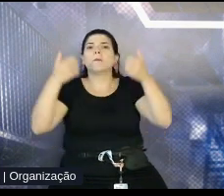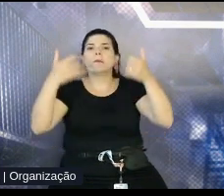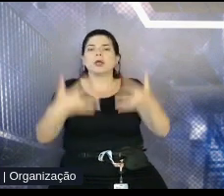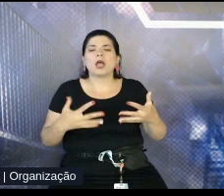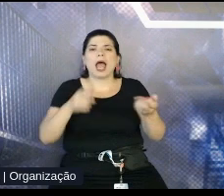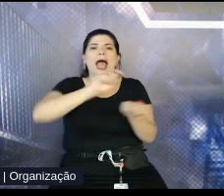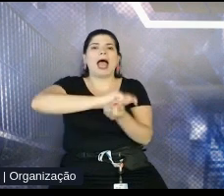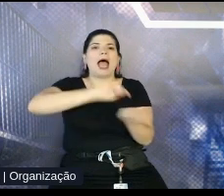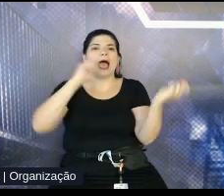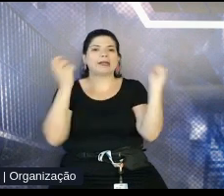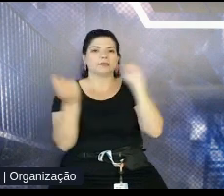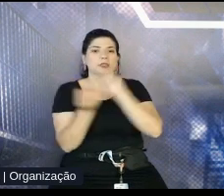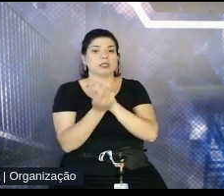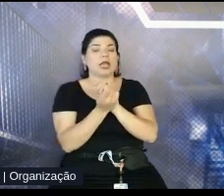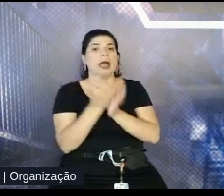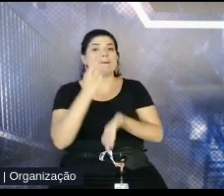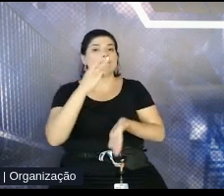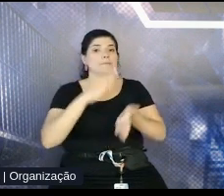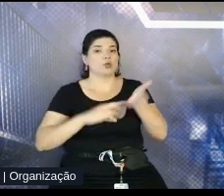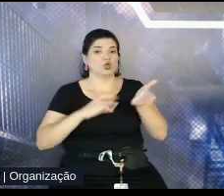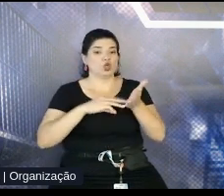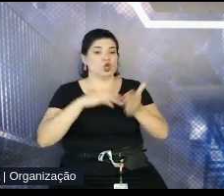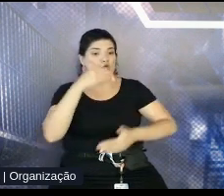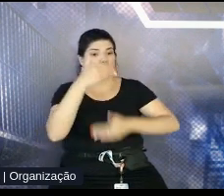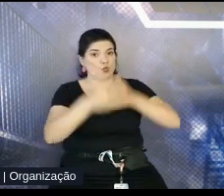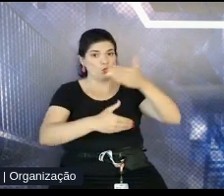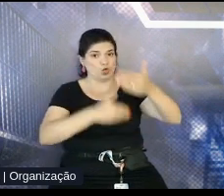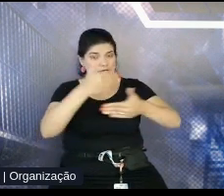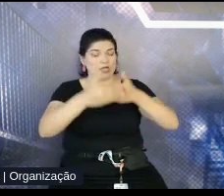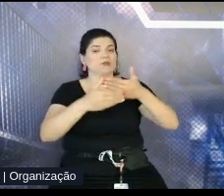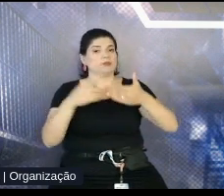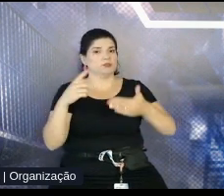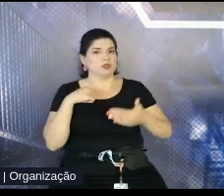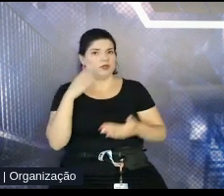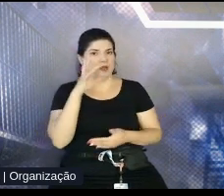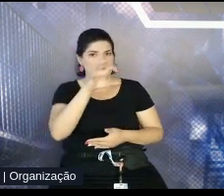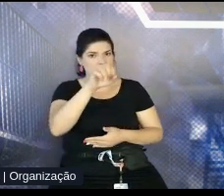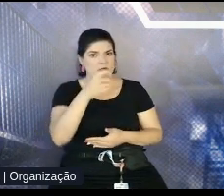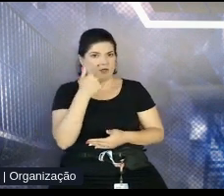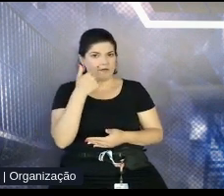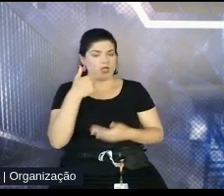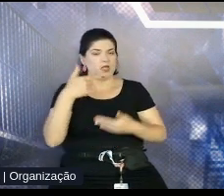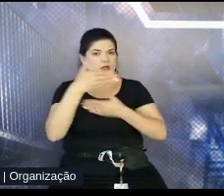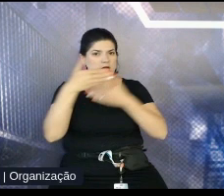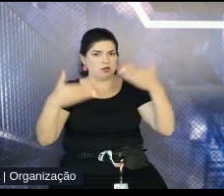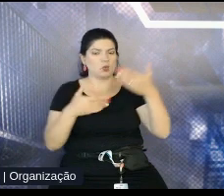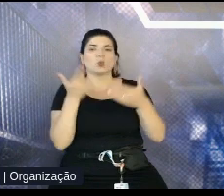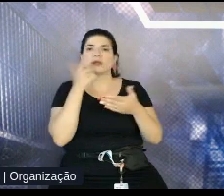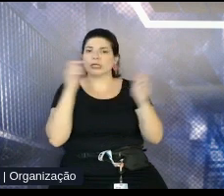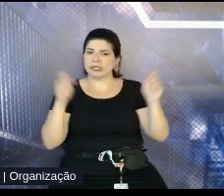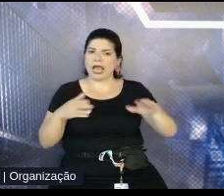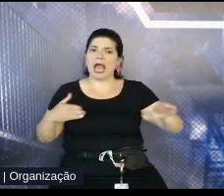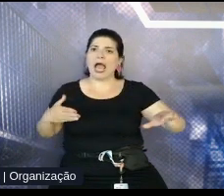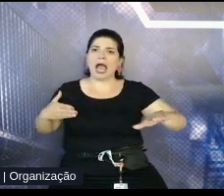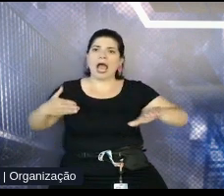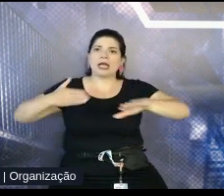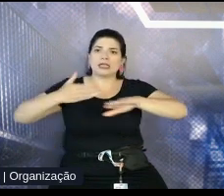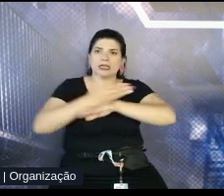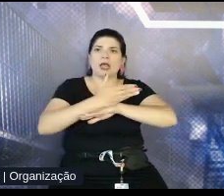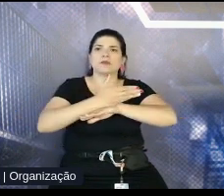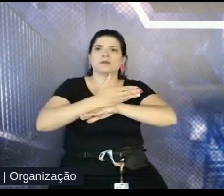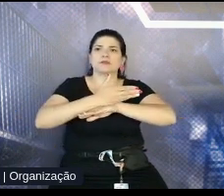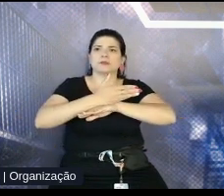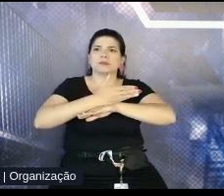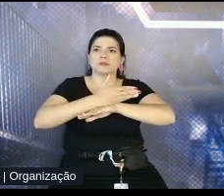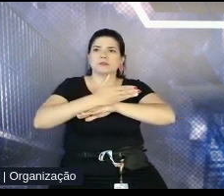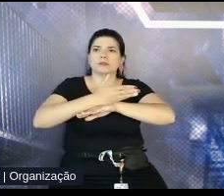do processo Scrum. Inclusive, tem um linkzinho dele aí, depois vocês pegarem o slide, conseguem estar acessando e detalhando mais. Então, o que é que a gente